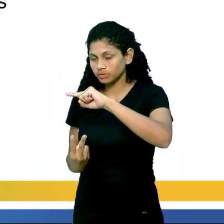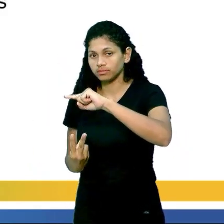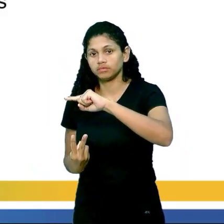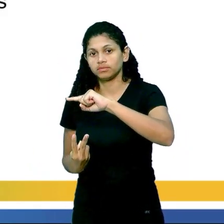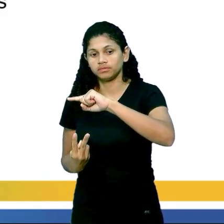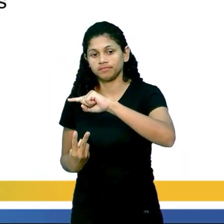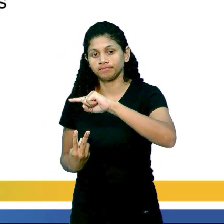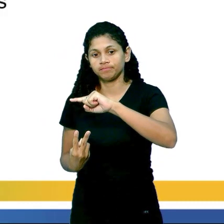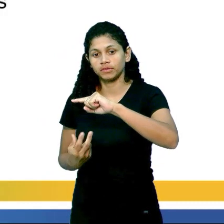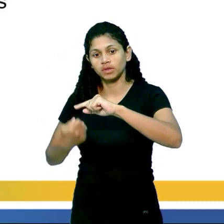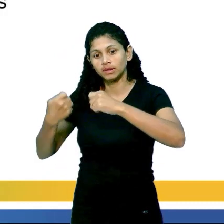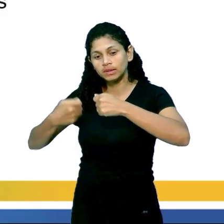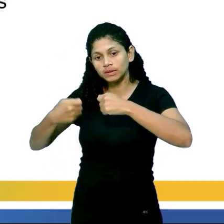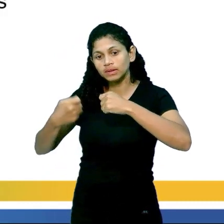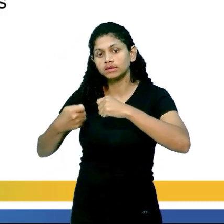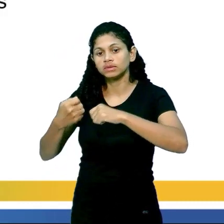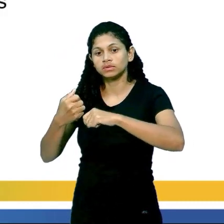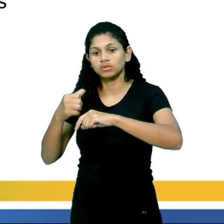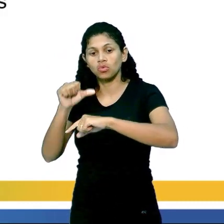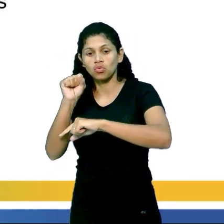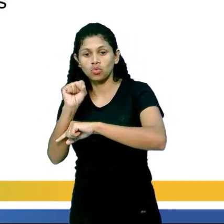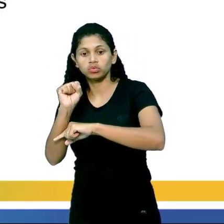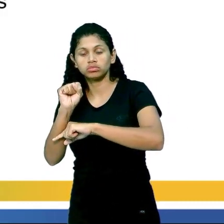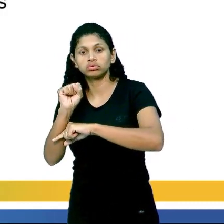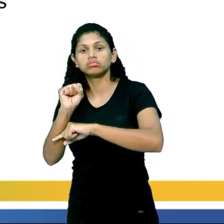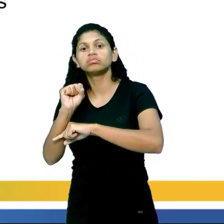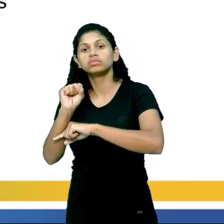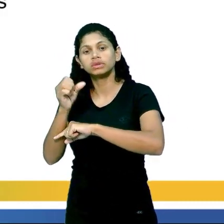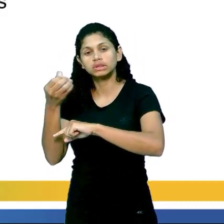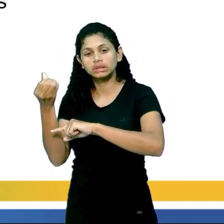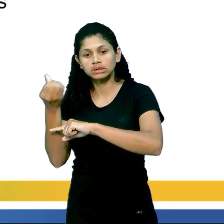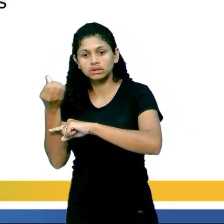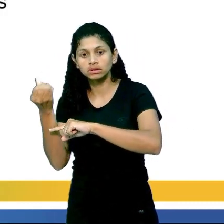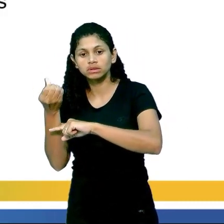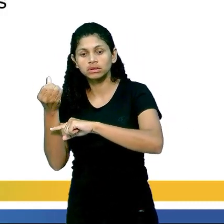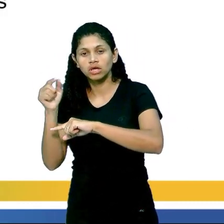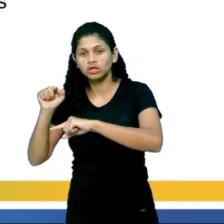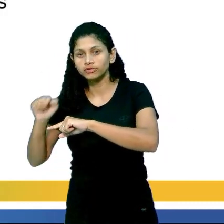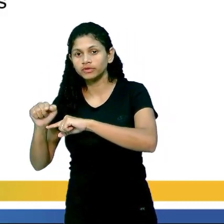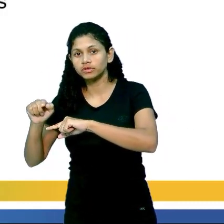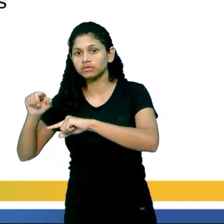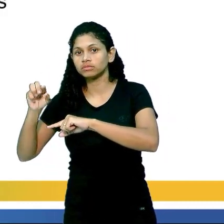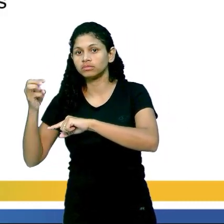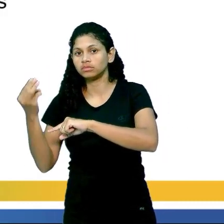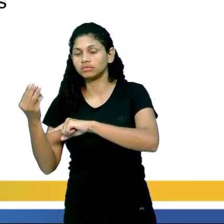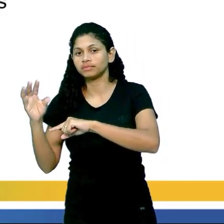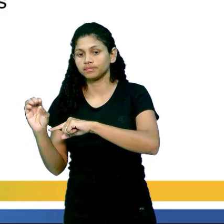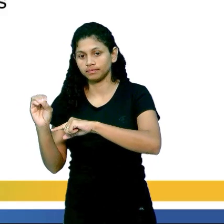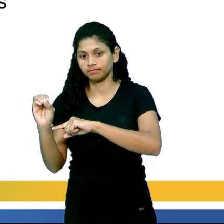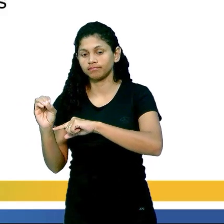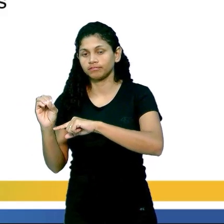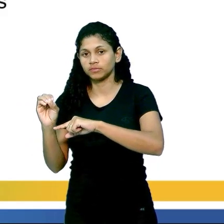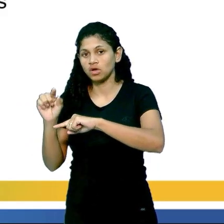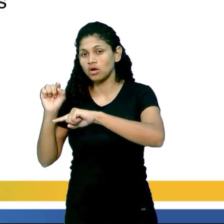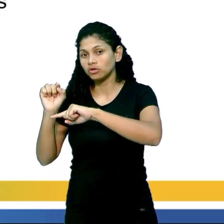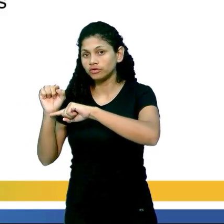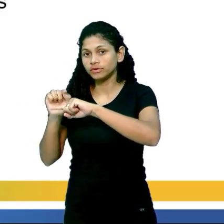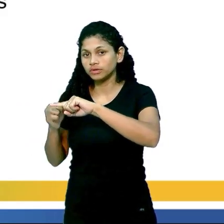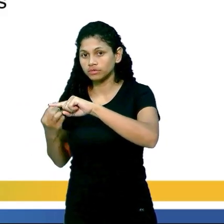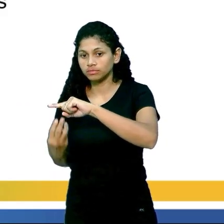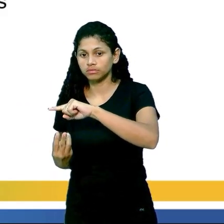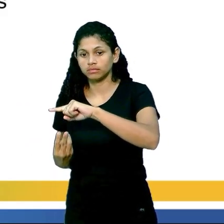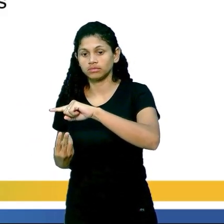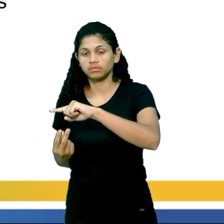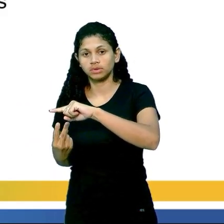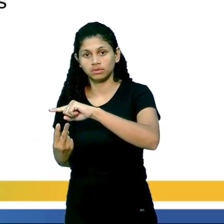é 8, o A30 66 vezes 30. Por quê? Por causa dos 30 termos.